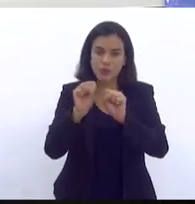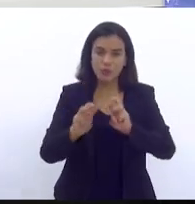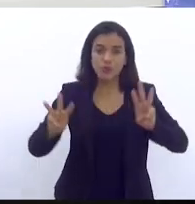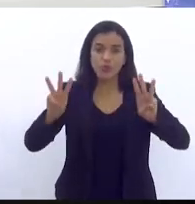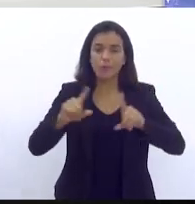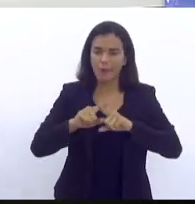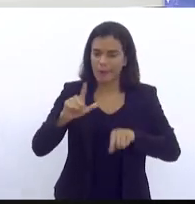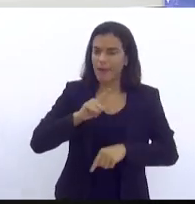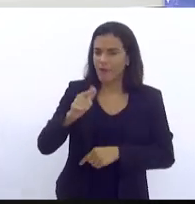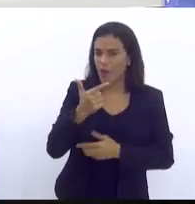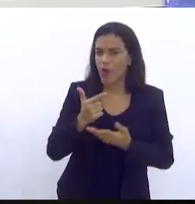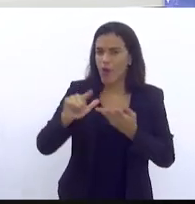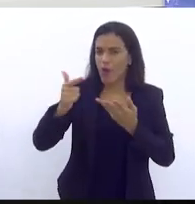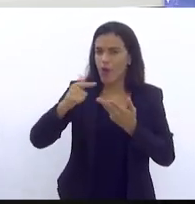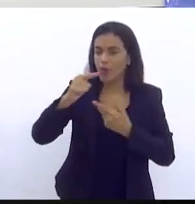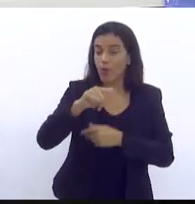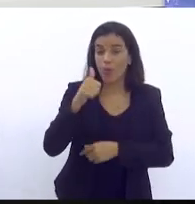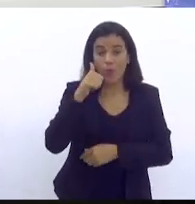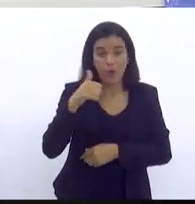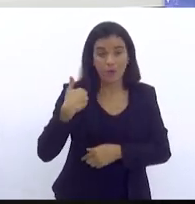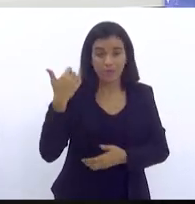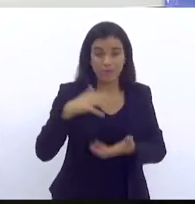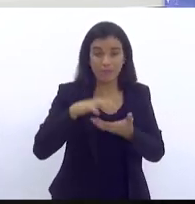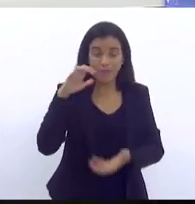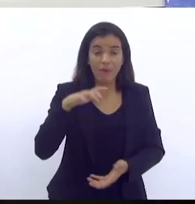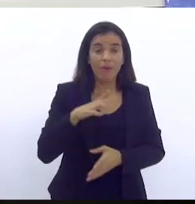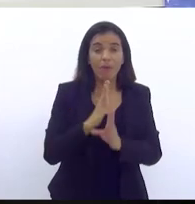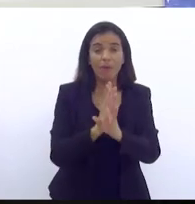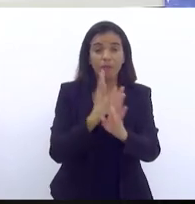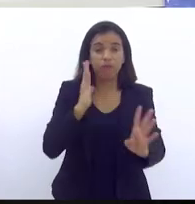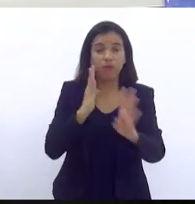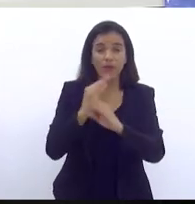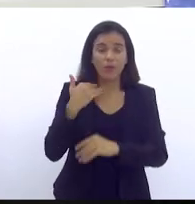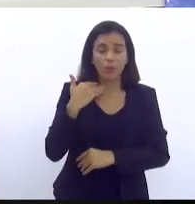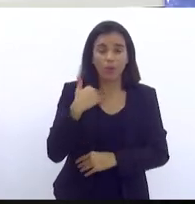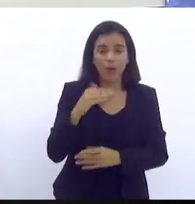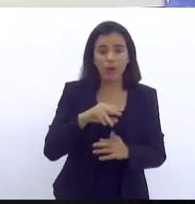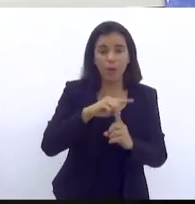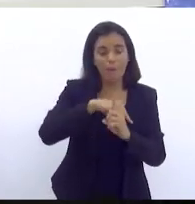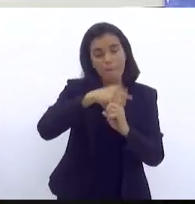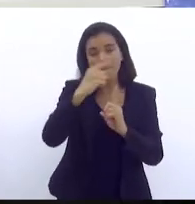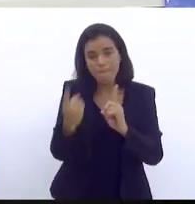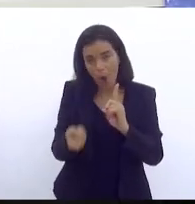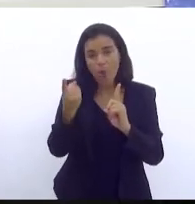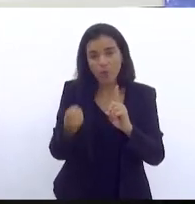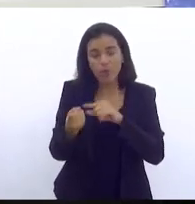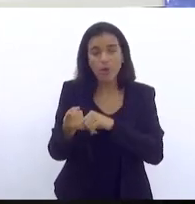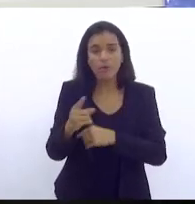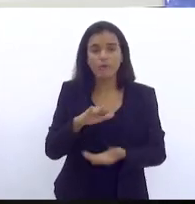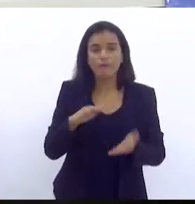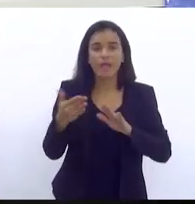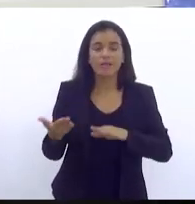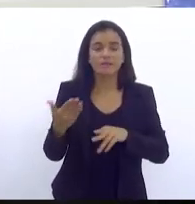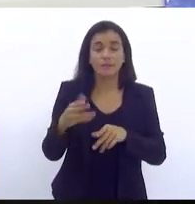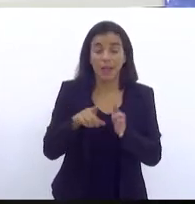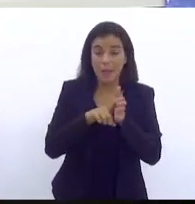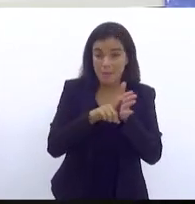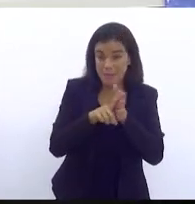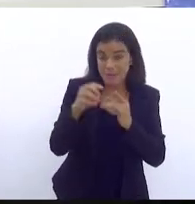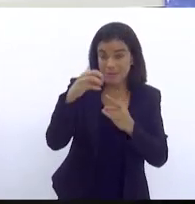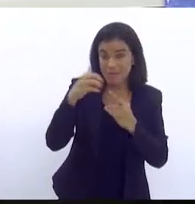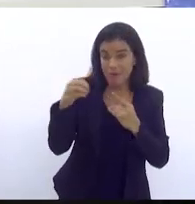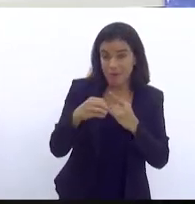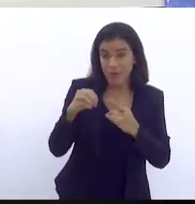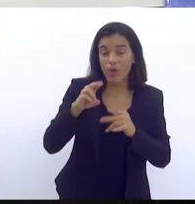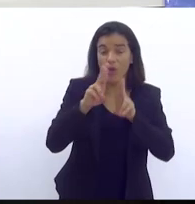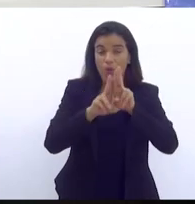casos como de uma senhora que morreu na fila do banco próximo ao Complexo da Penha segundo pesquisa da fio Cruz o